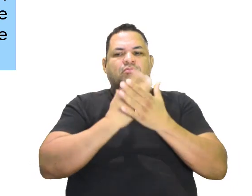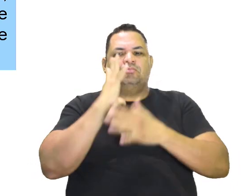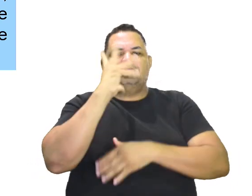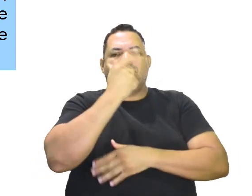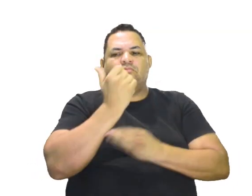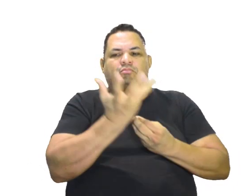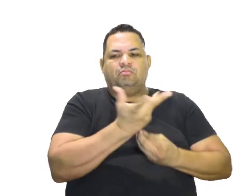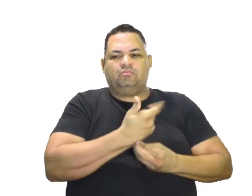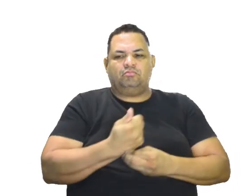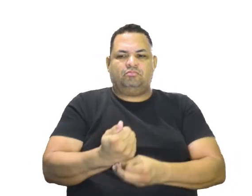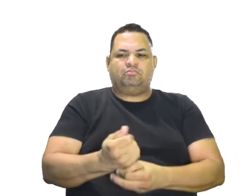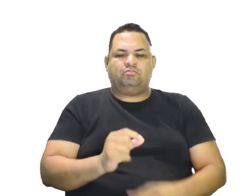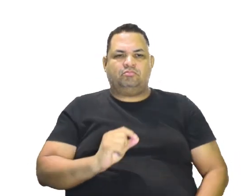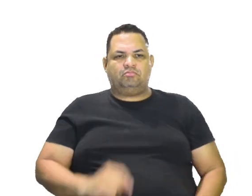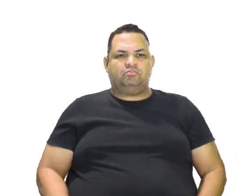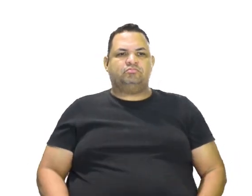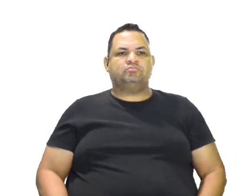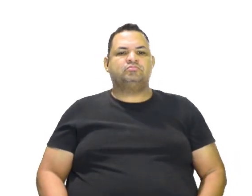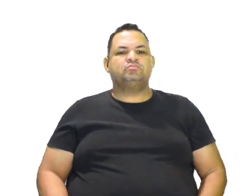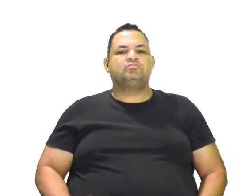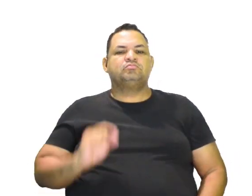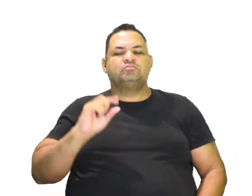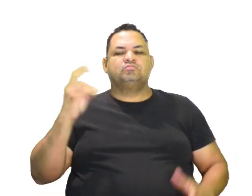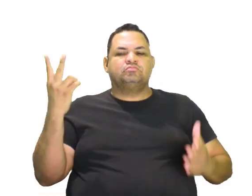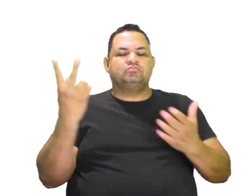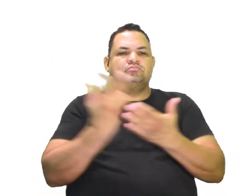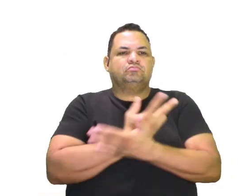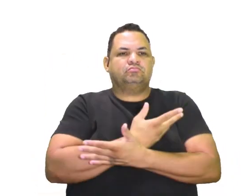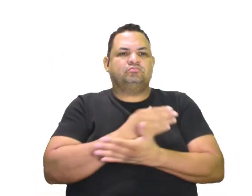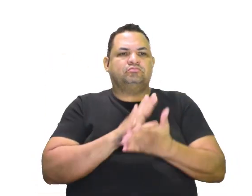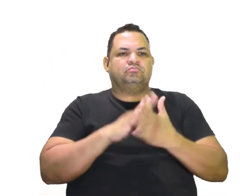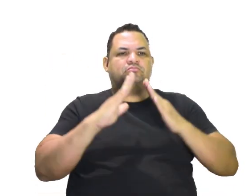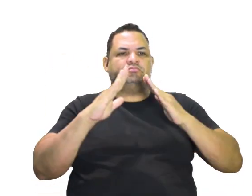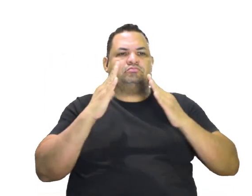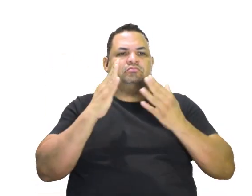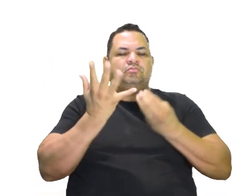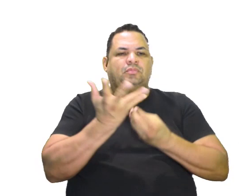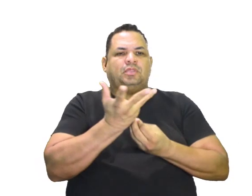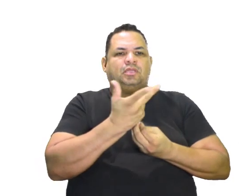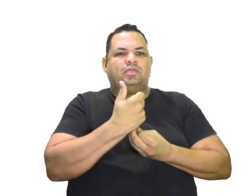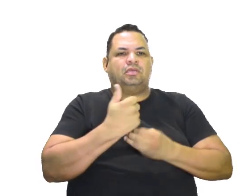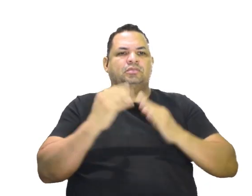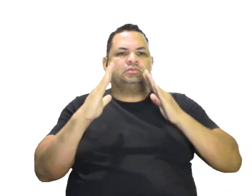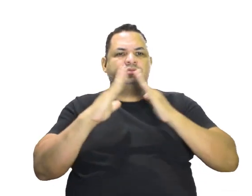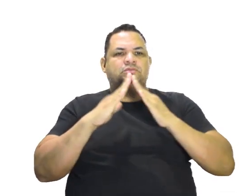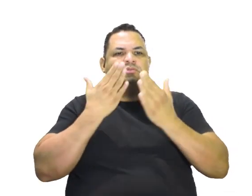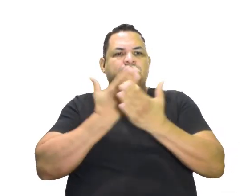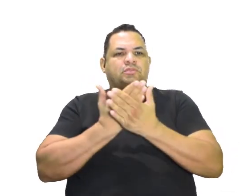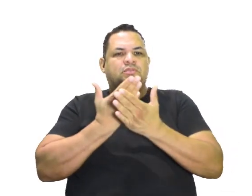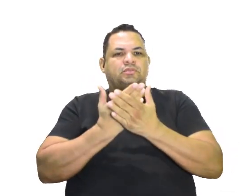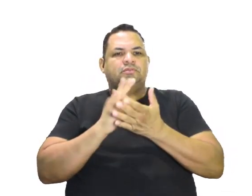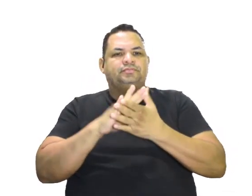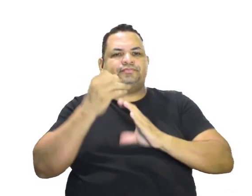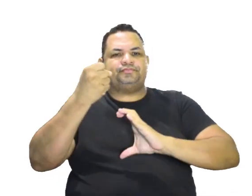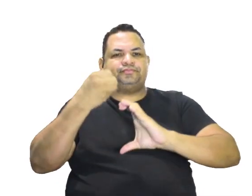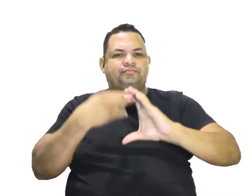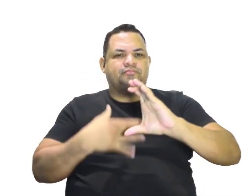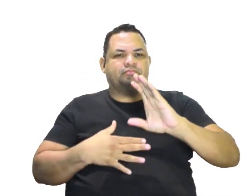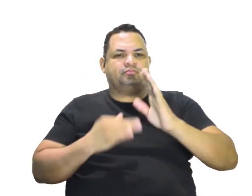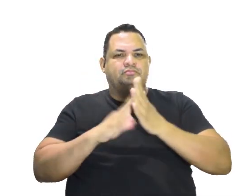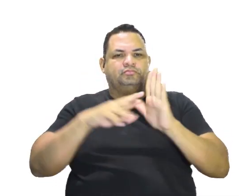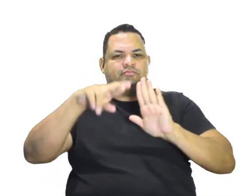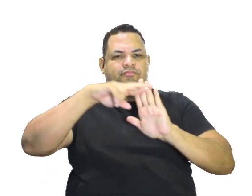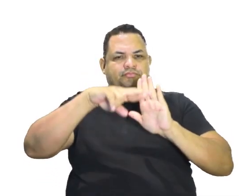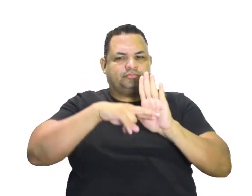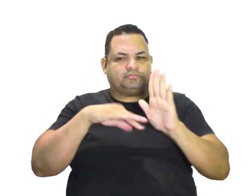Artes. Então vamos ver aí. O que acontece? A arte acadêmica, ela era caracterizada